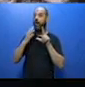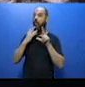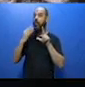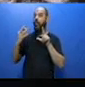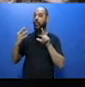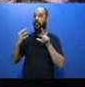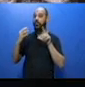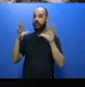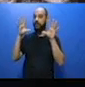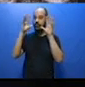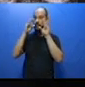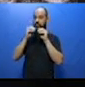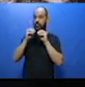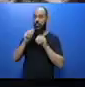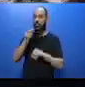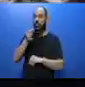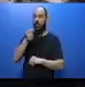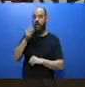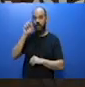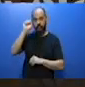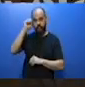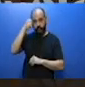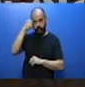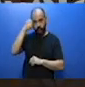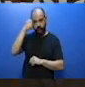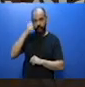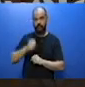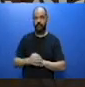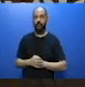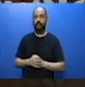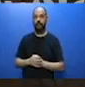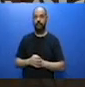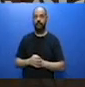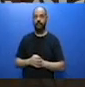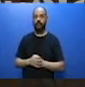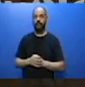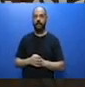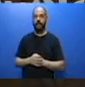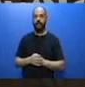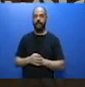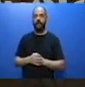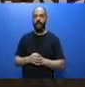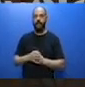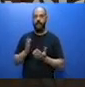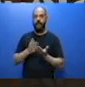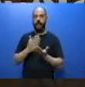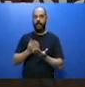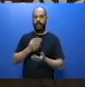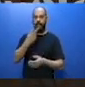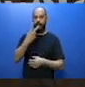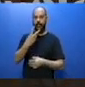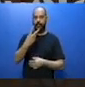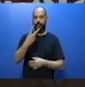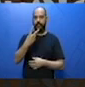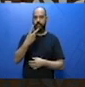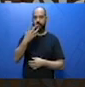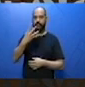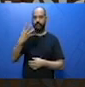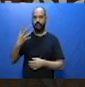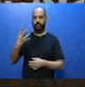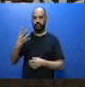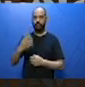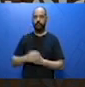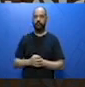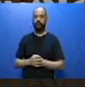cor escura, quase preta. Vamos lá? Página 244.